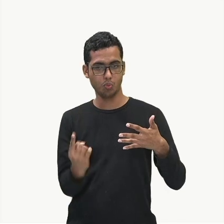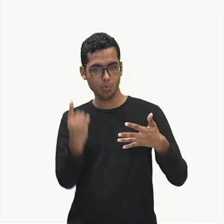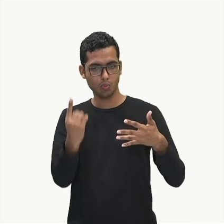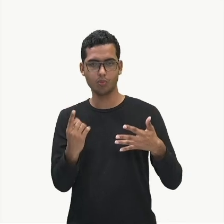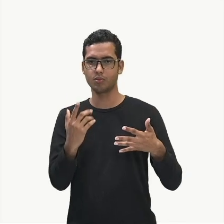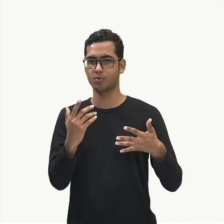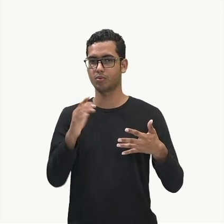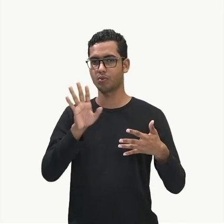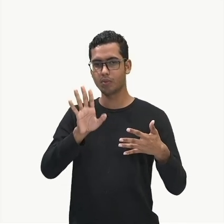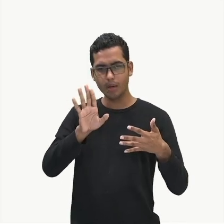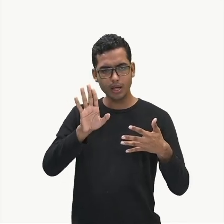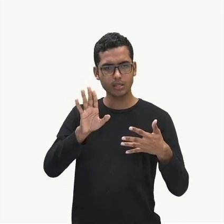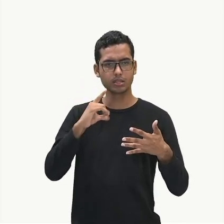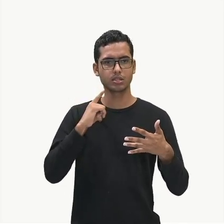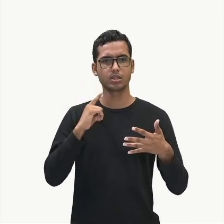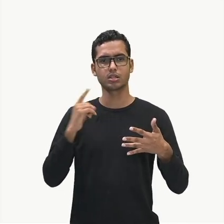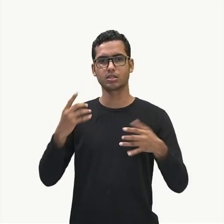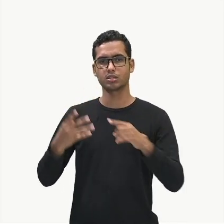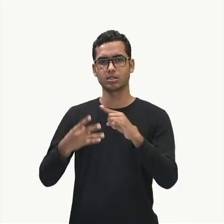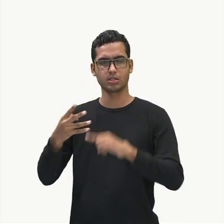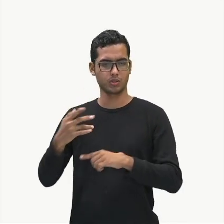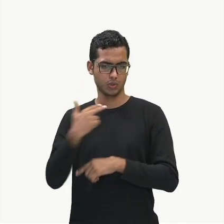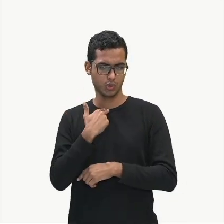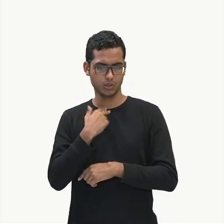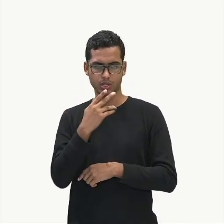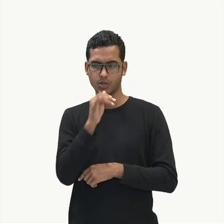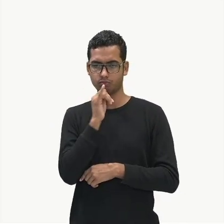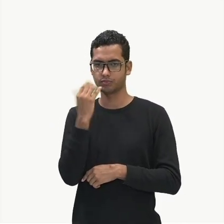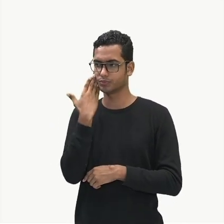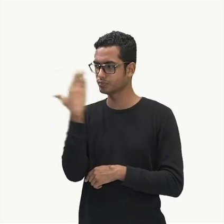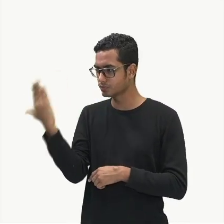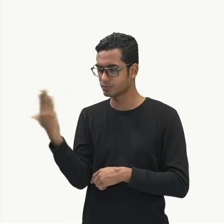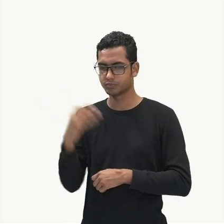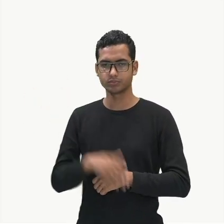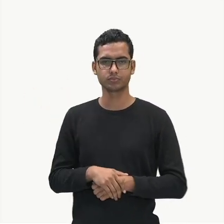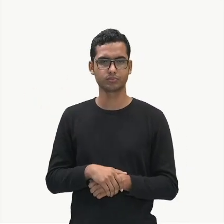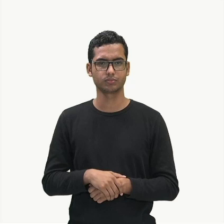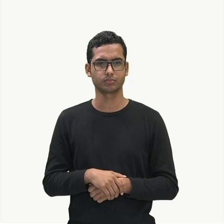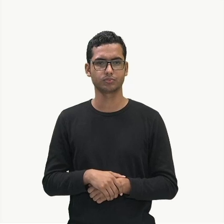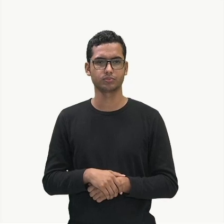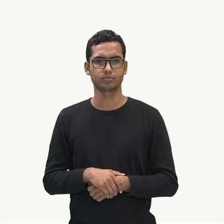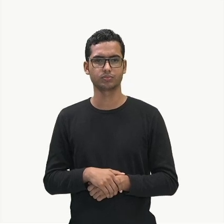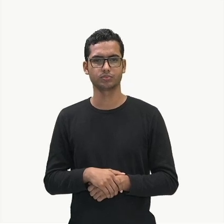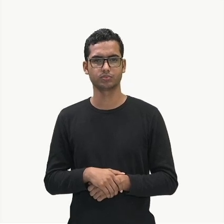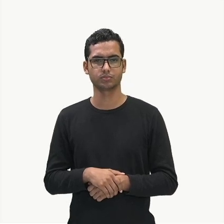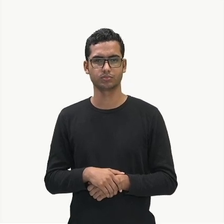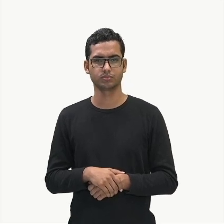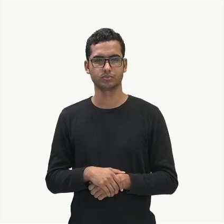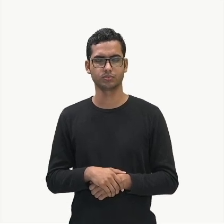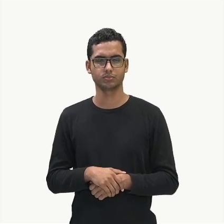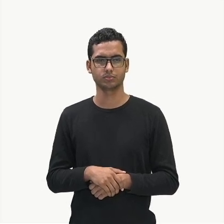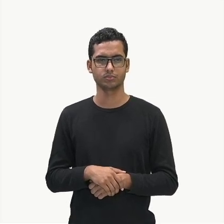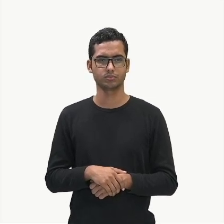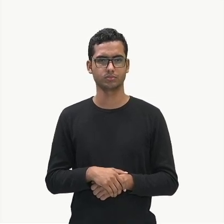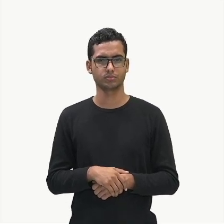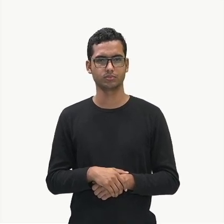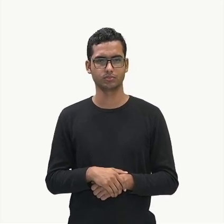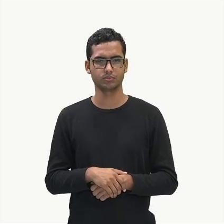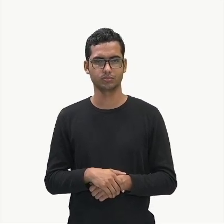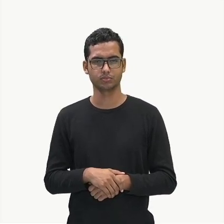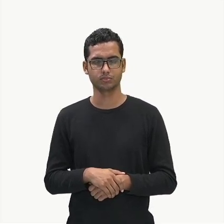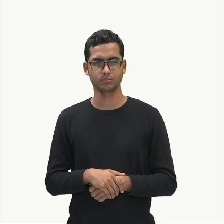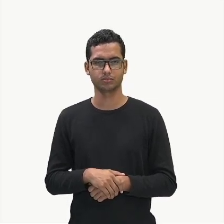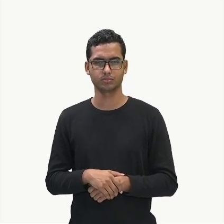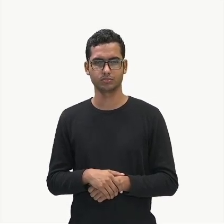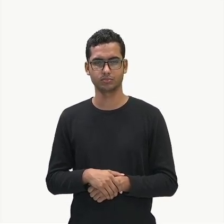né? Esse fator, ele não vai influenciar no aumento da temperatura. Então, a alternativa